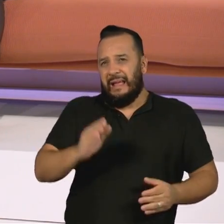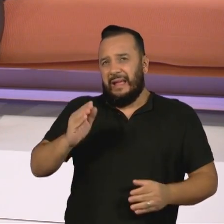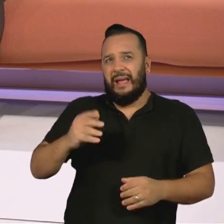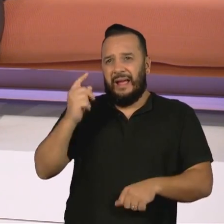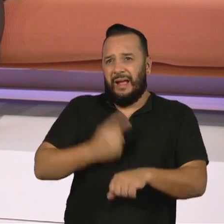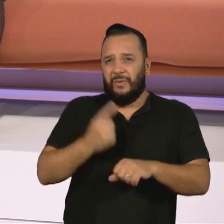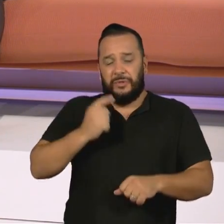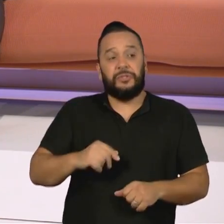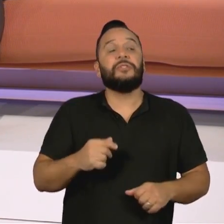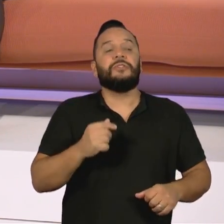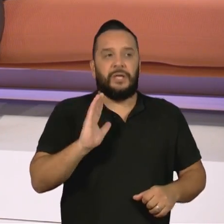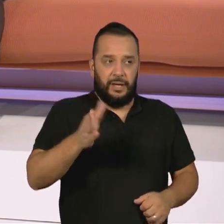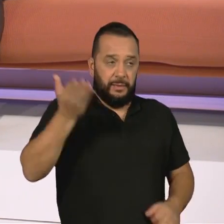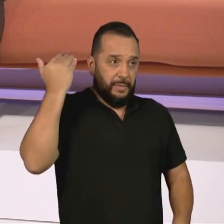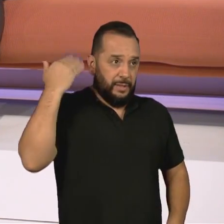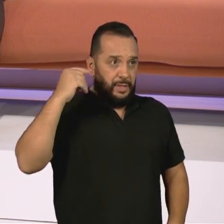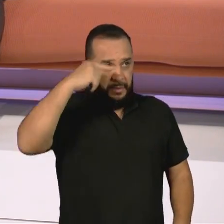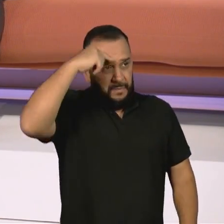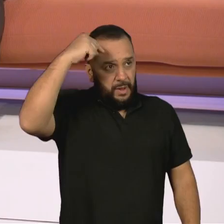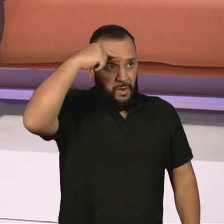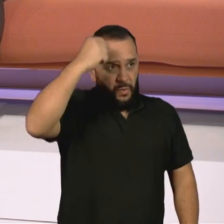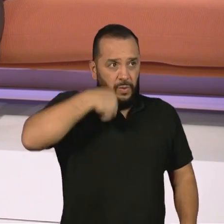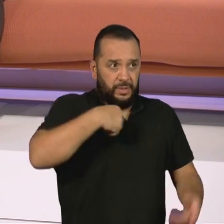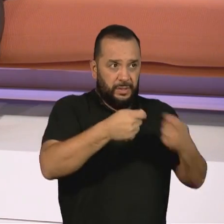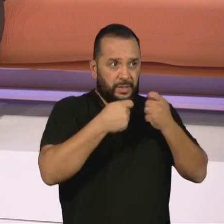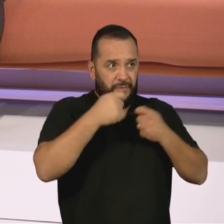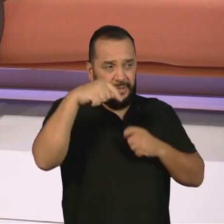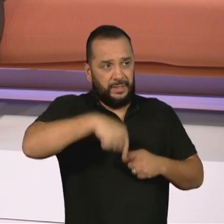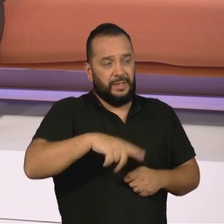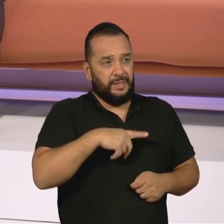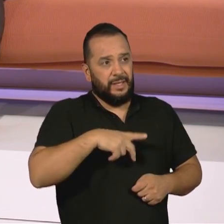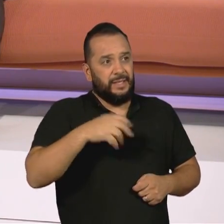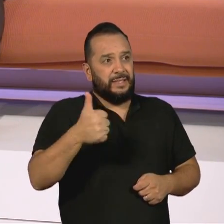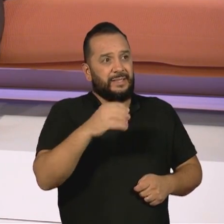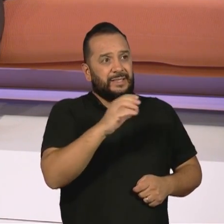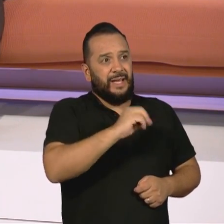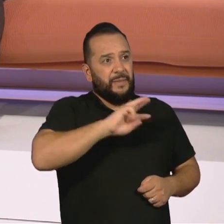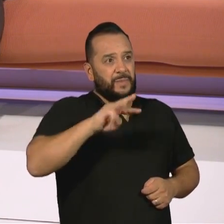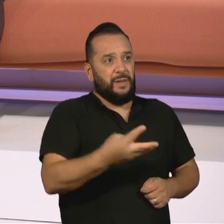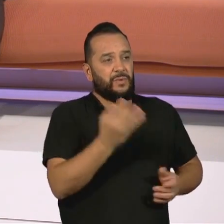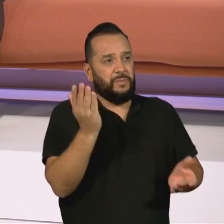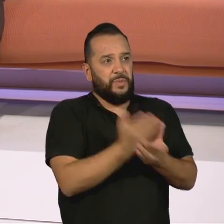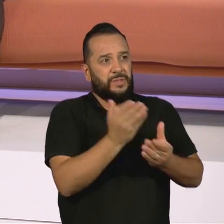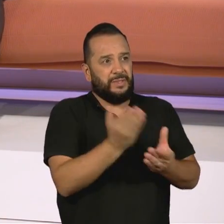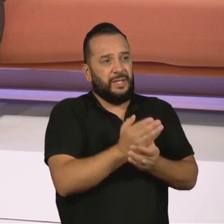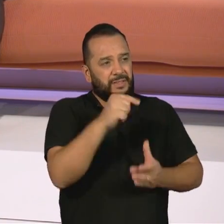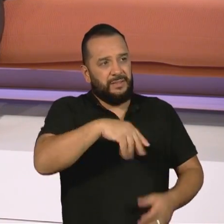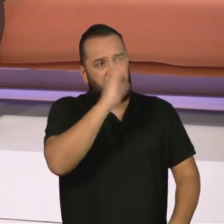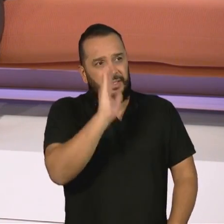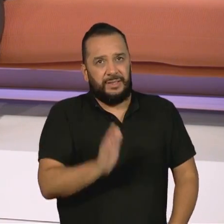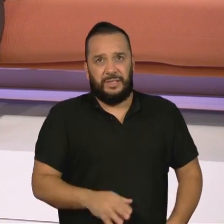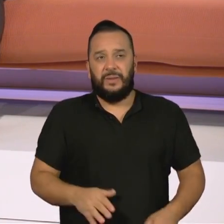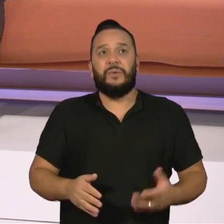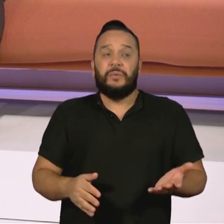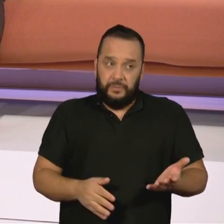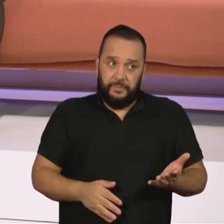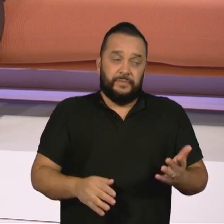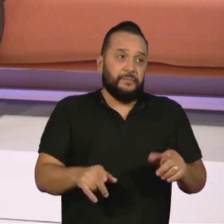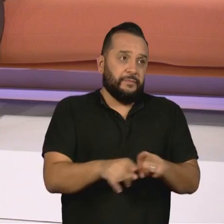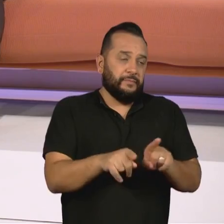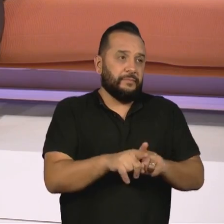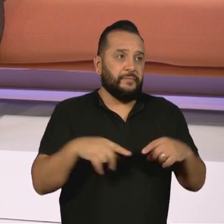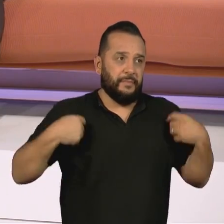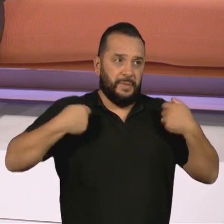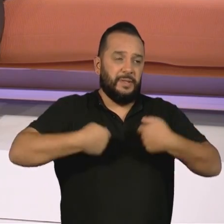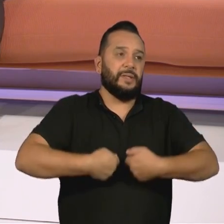O presidente Barroso esteve aqui, né, foi entrevistado, ele dizendo que a gente tem quase 100 milhões de ações no Brasil. É um número... O ministro do